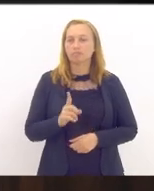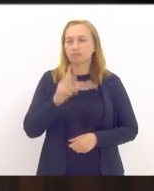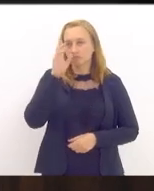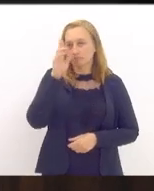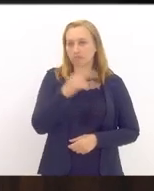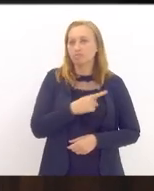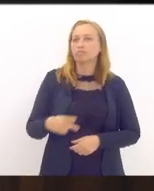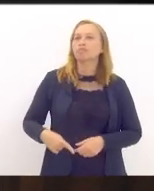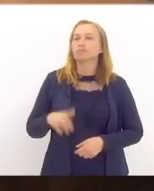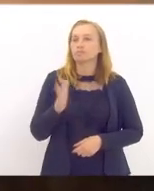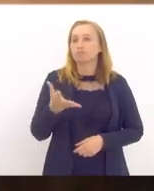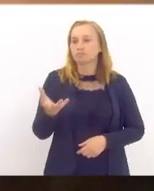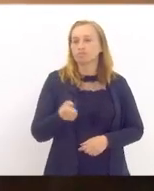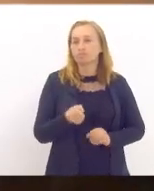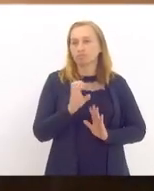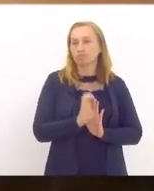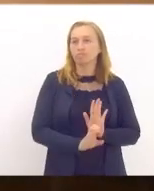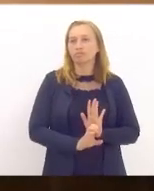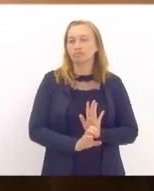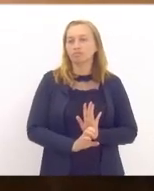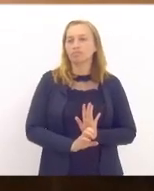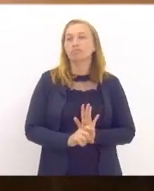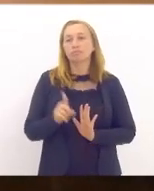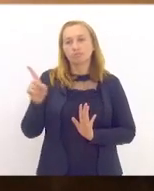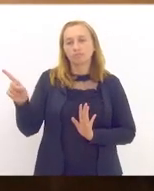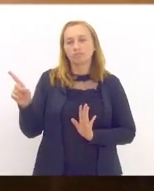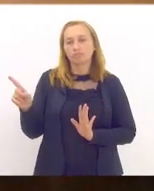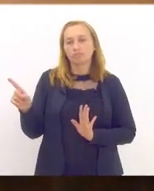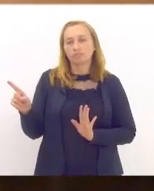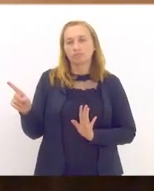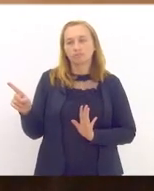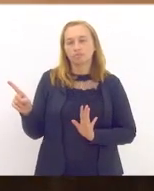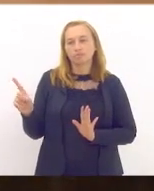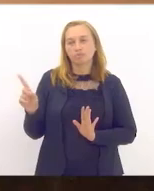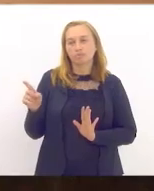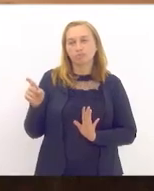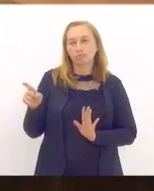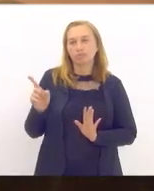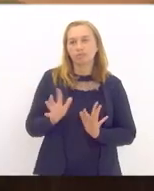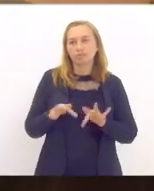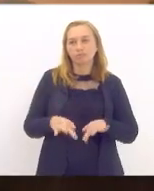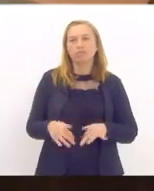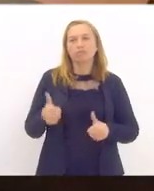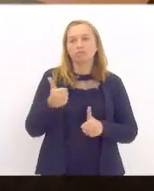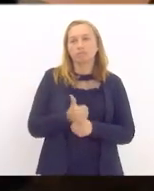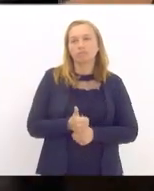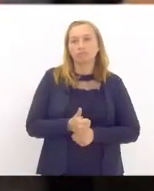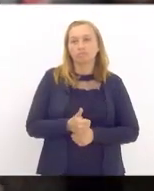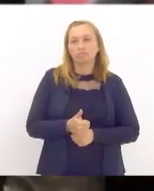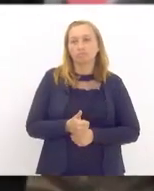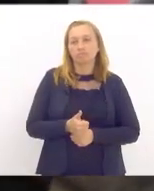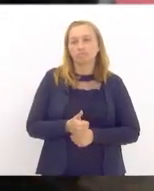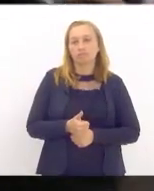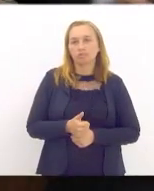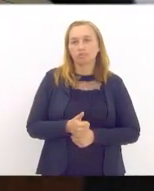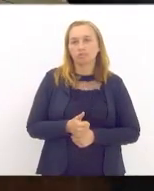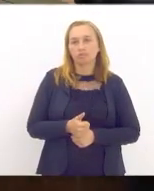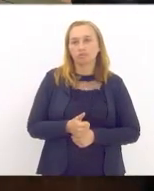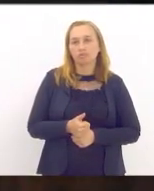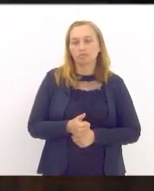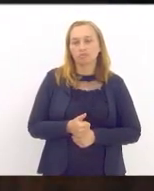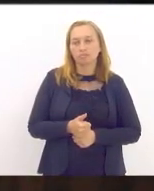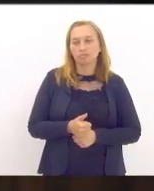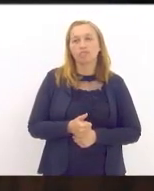já recebeu emenda Então mas ele deu não mas está concluído por substitutivo está escrito aqui